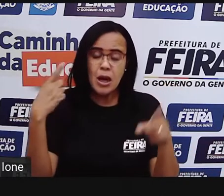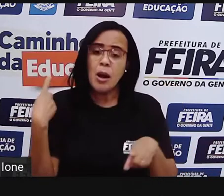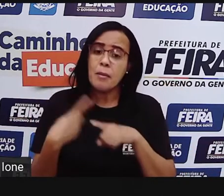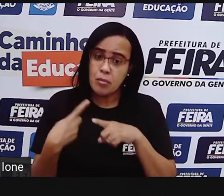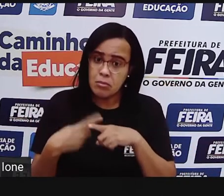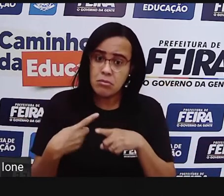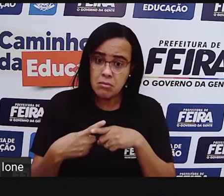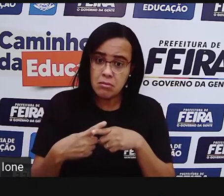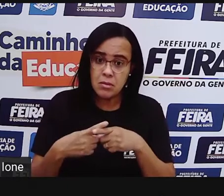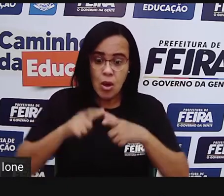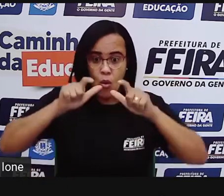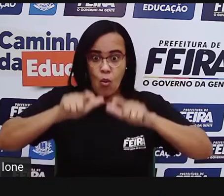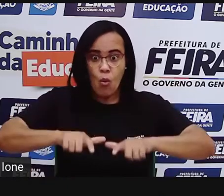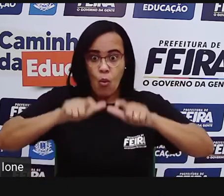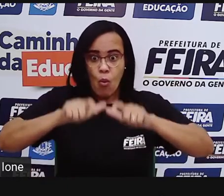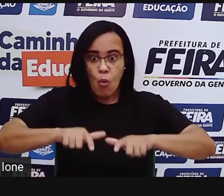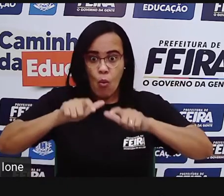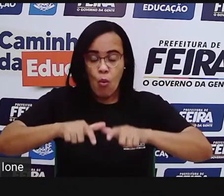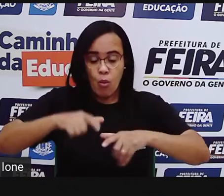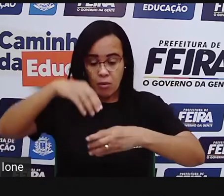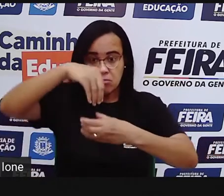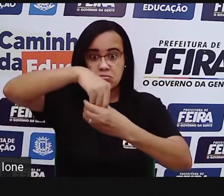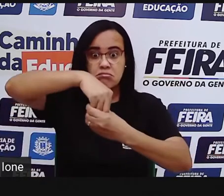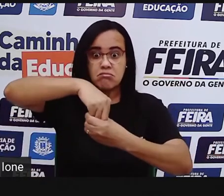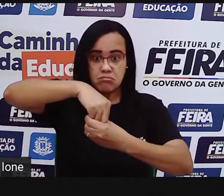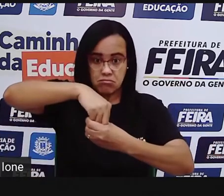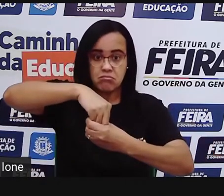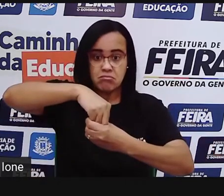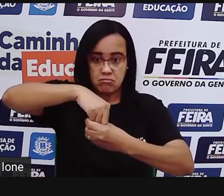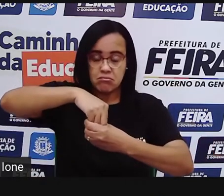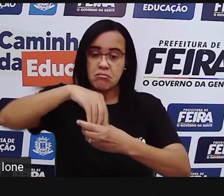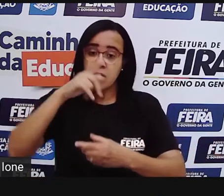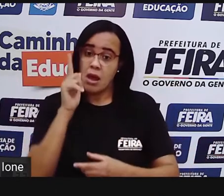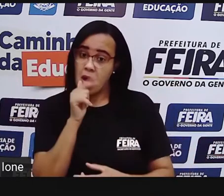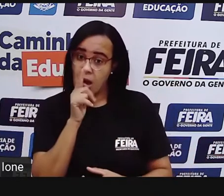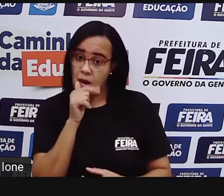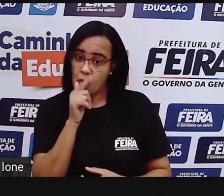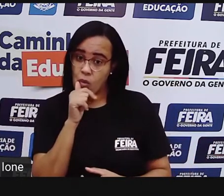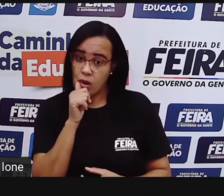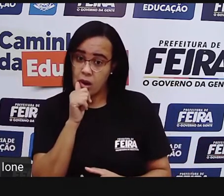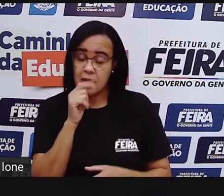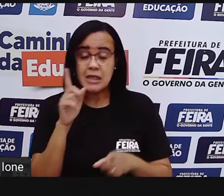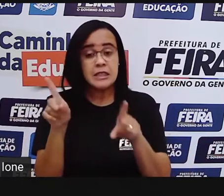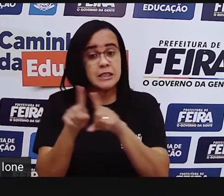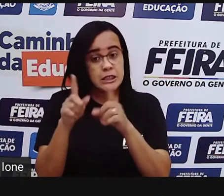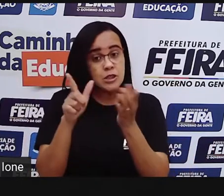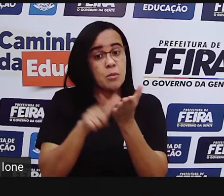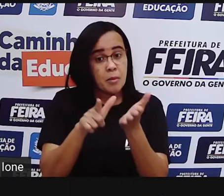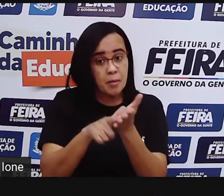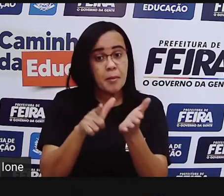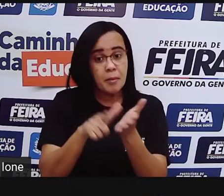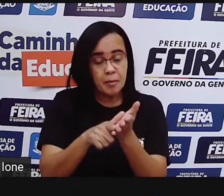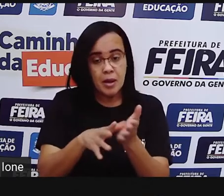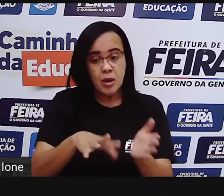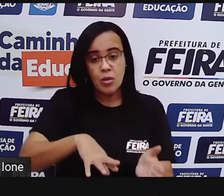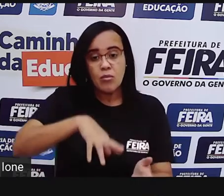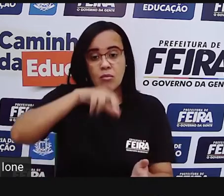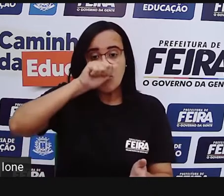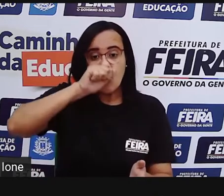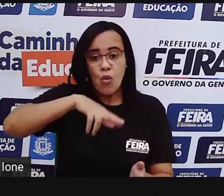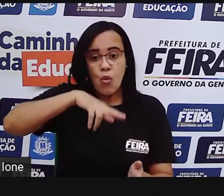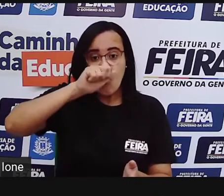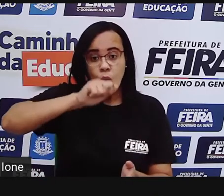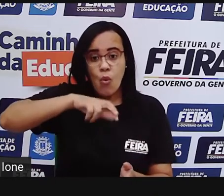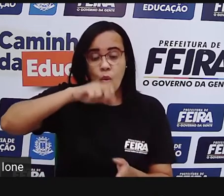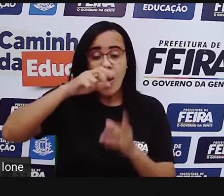fica um espaço de ar entre a água e a folha. E esse ar protege a